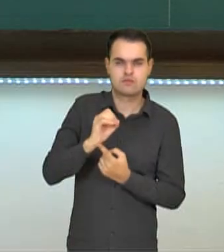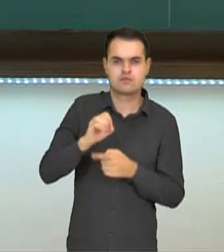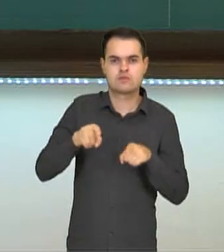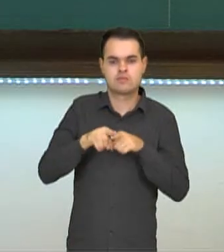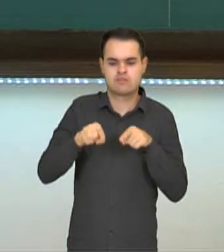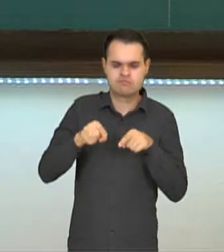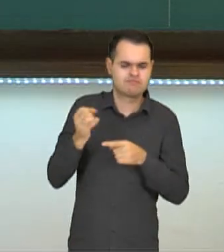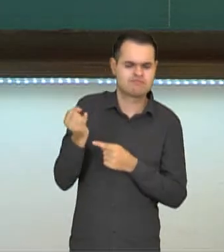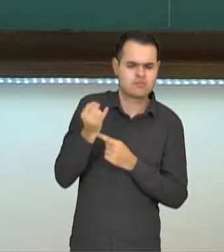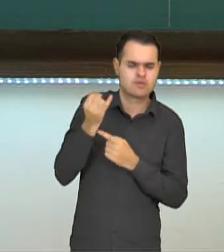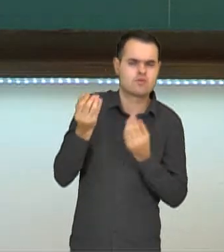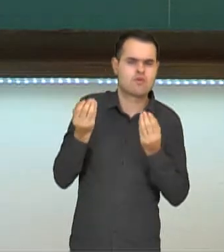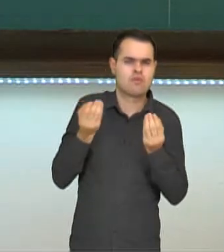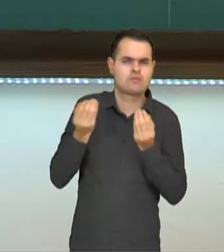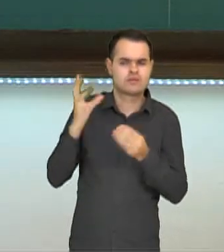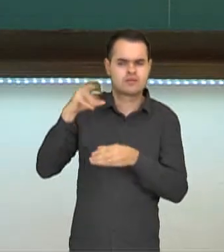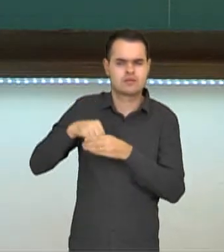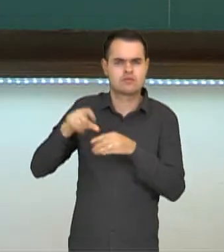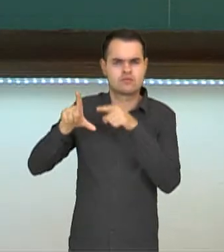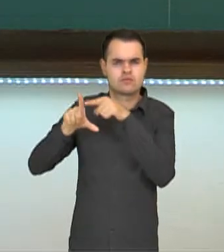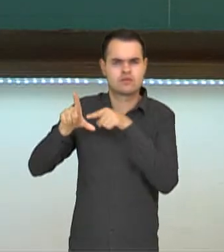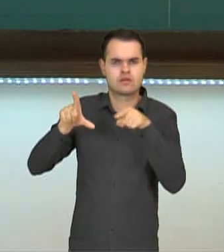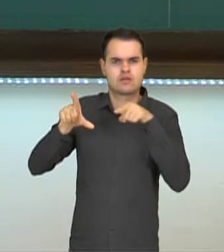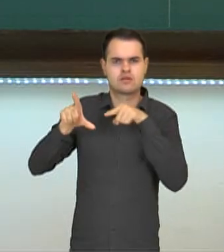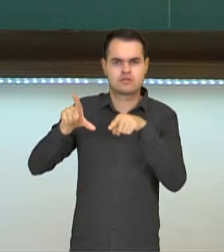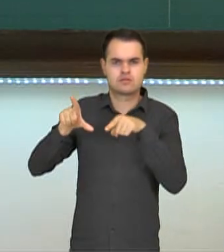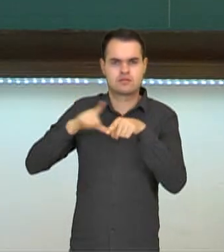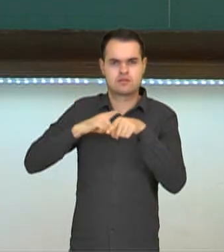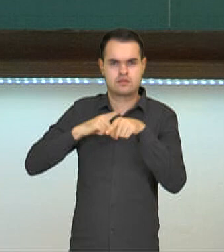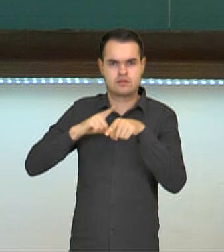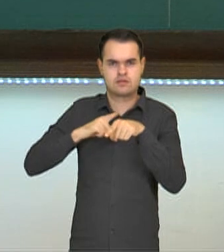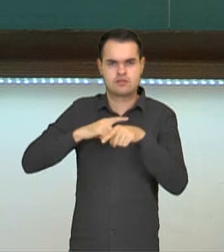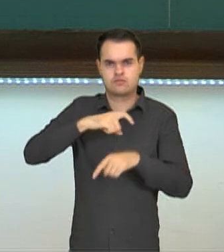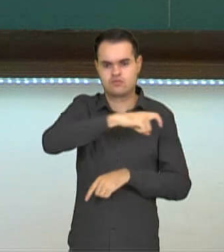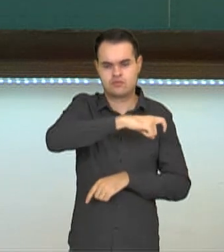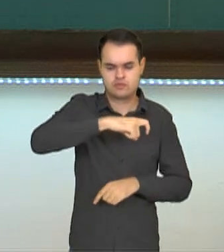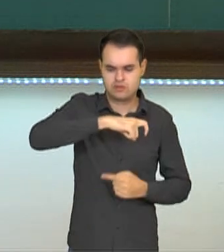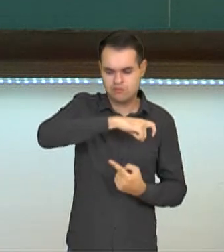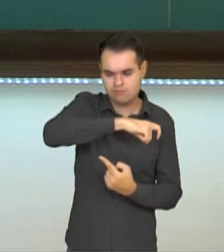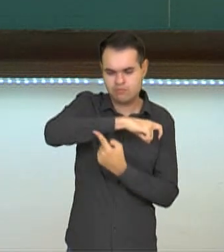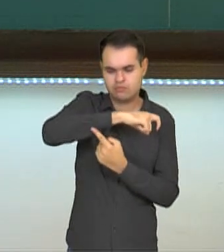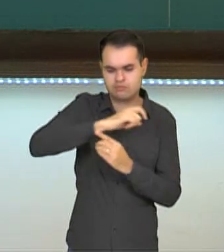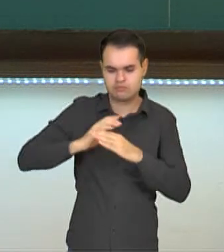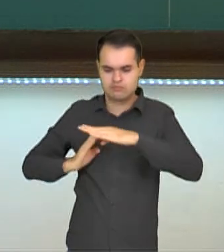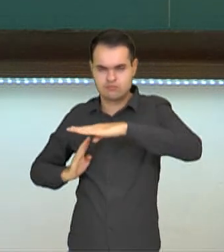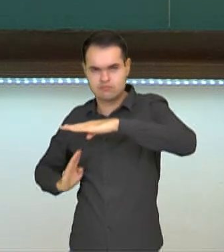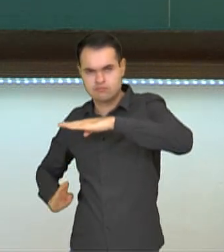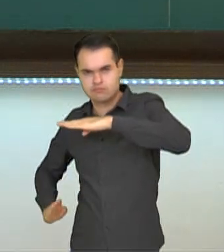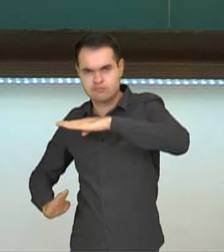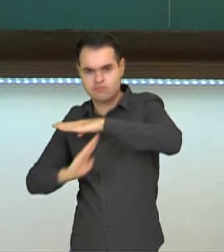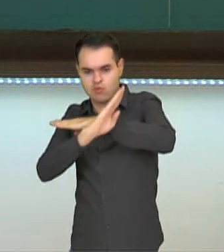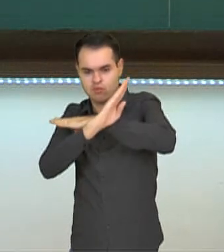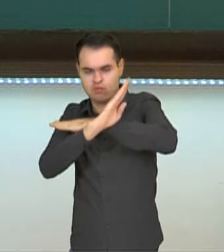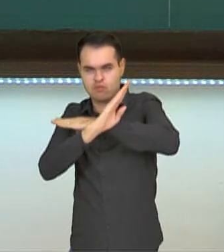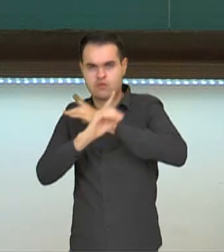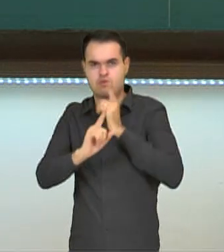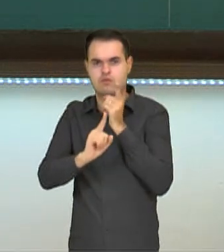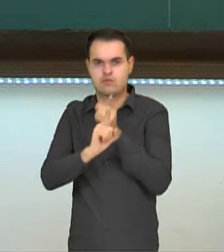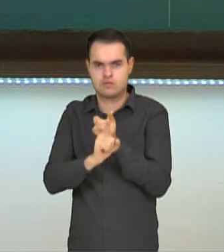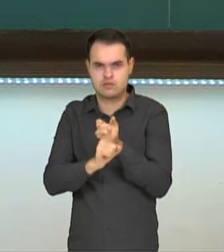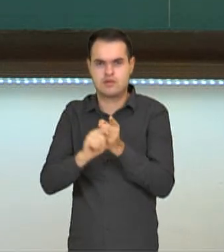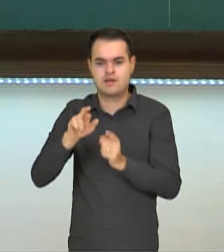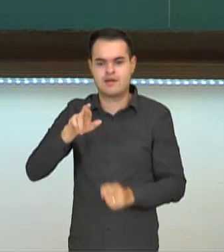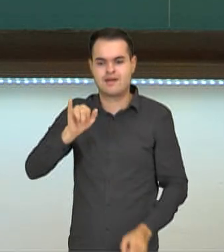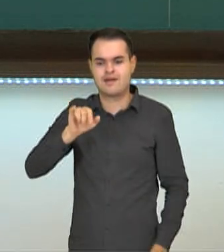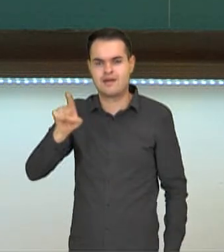importância dele, né, no gráfico, que ele corta lá no eixo X, quando a reta corta no eixo X, nós estamos encontrando a raiz